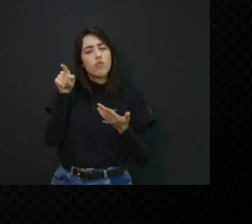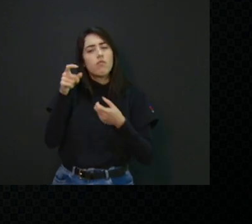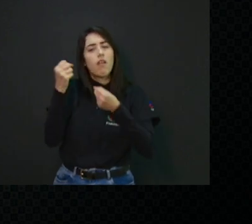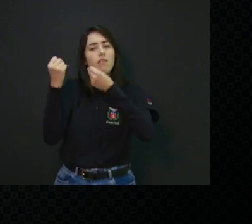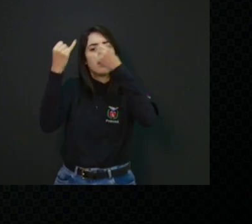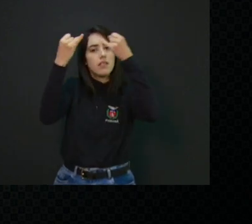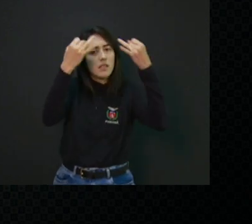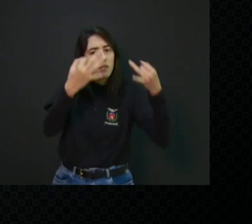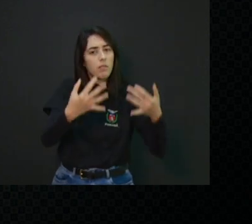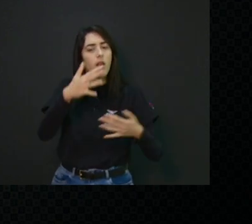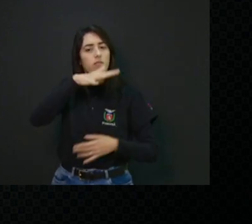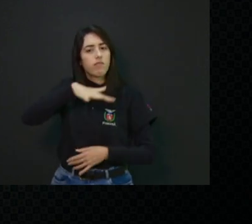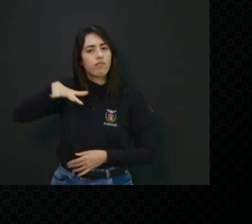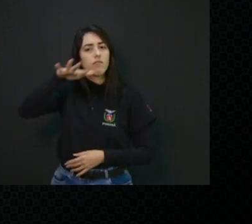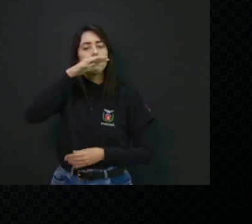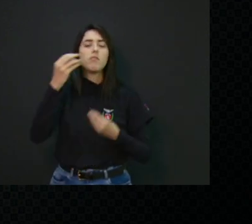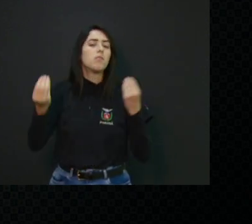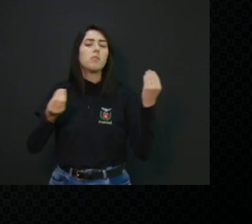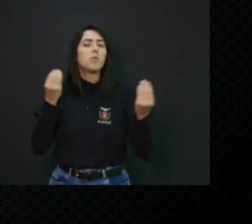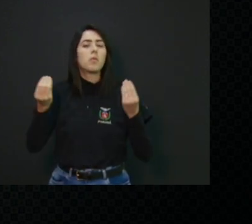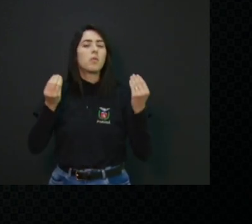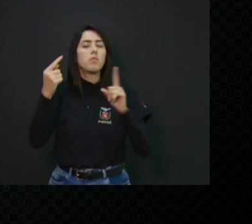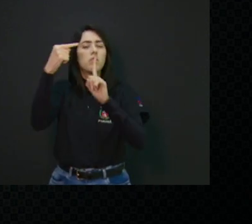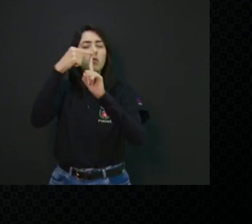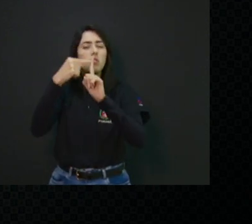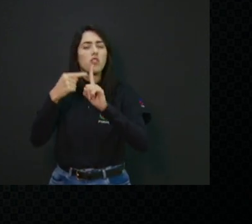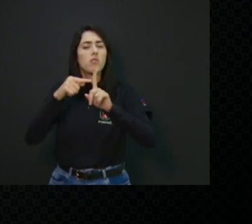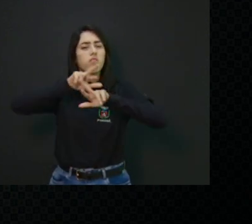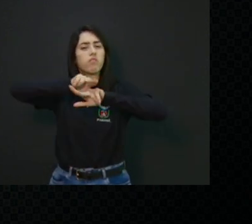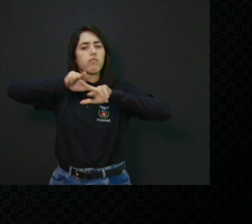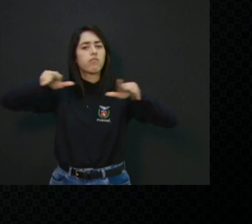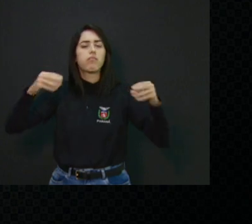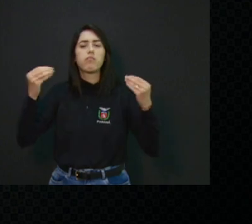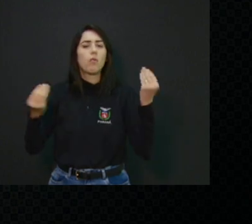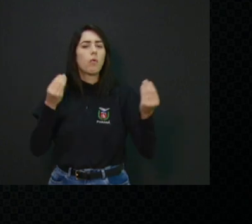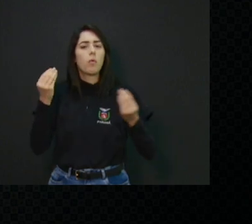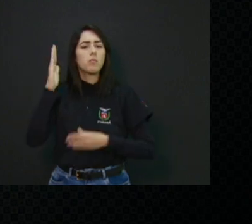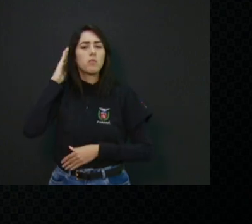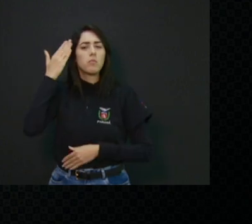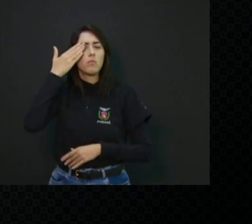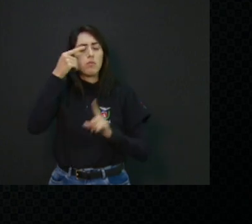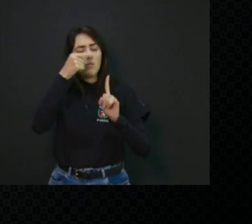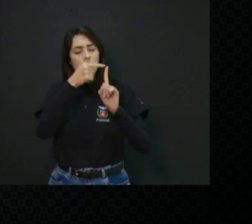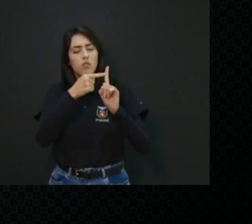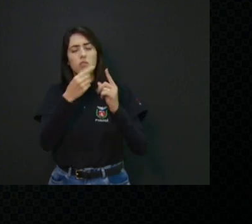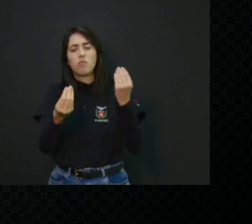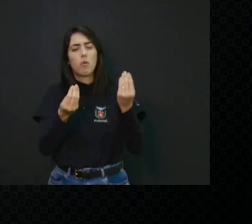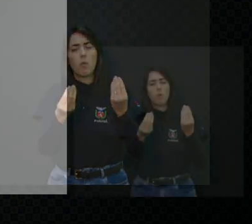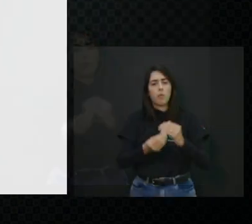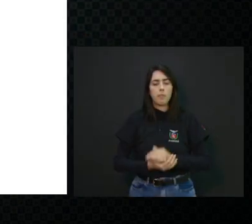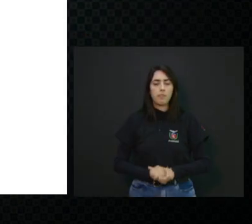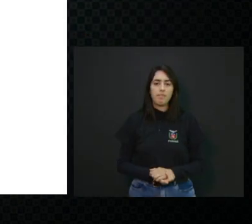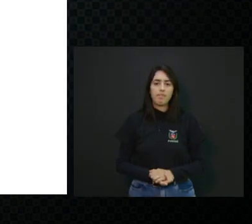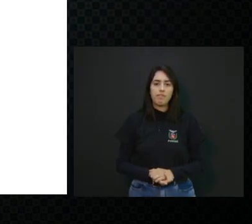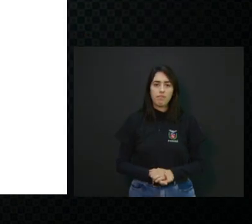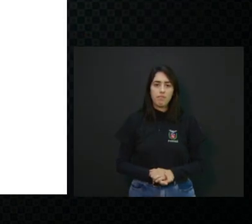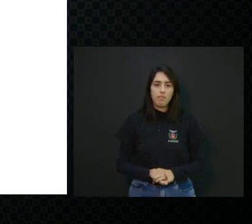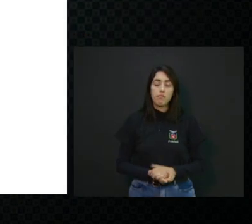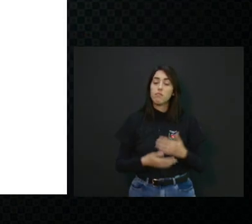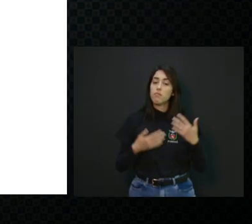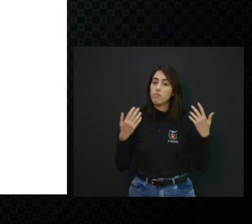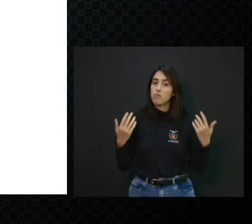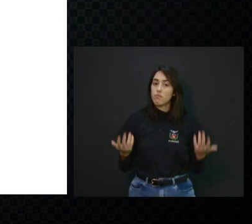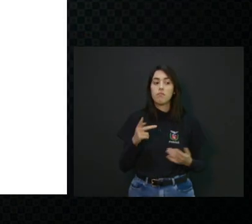né, um pouquinho sobre esses tipos que nós temos de surdo-cegueira. Uhum. Então, professor